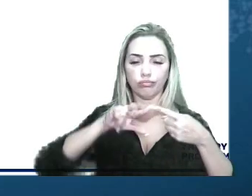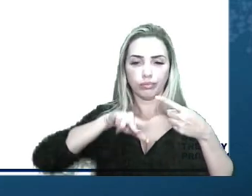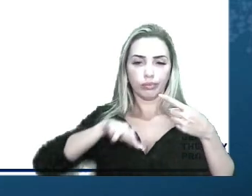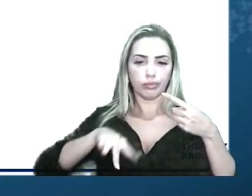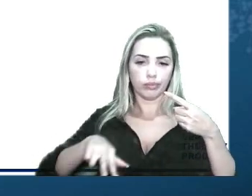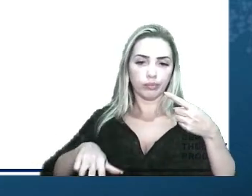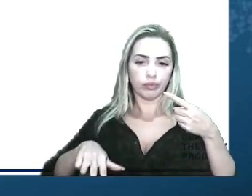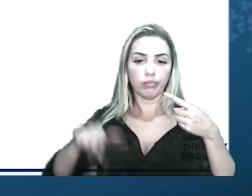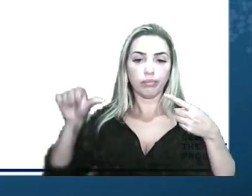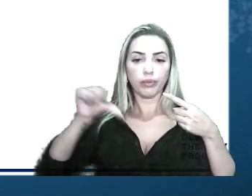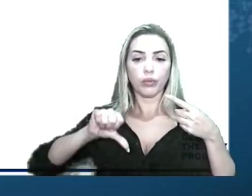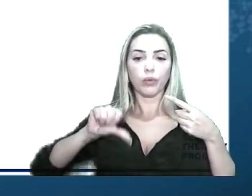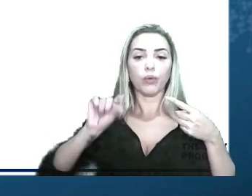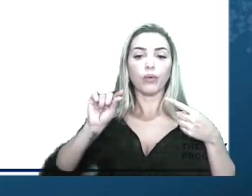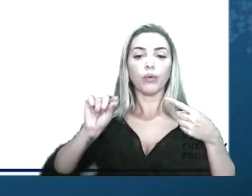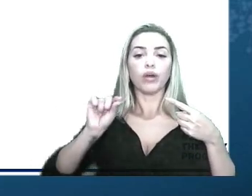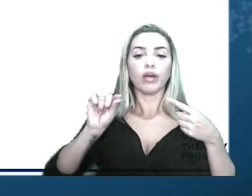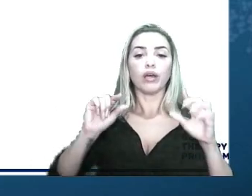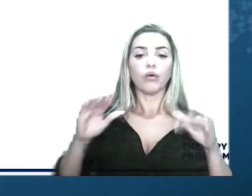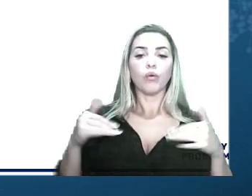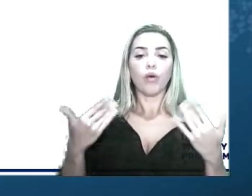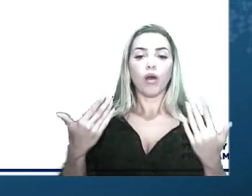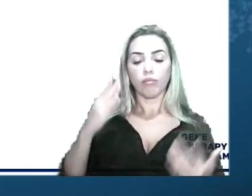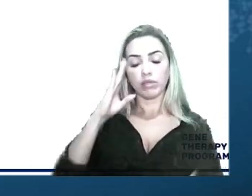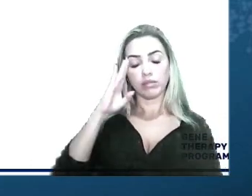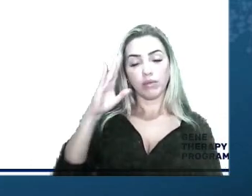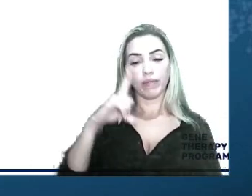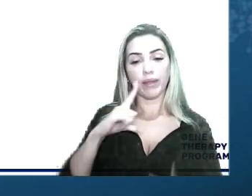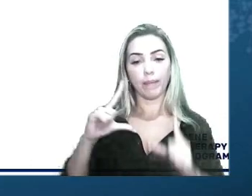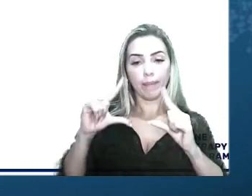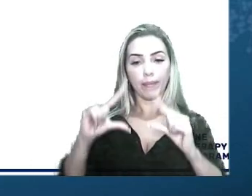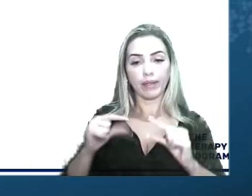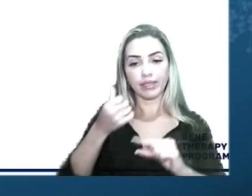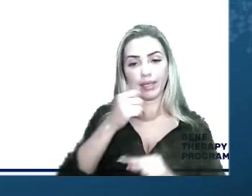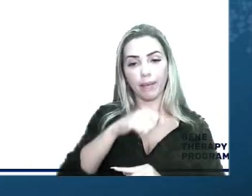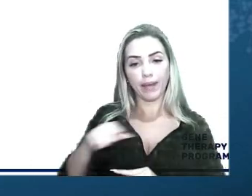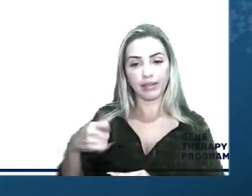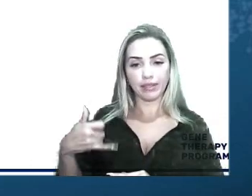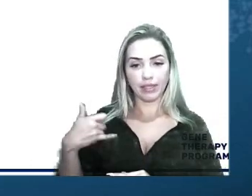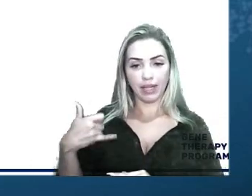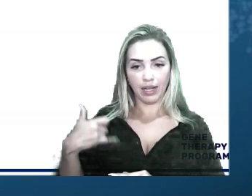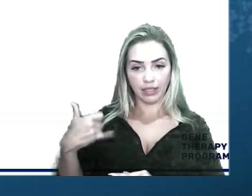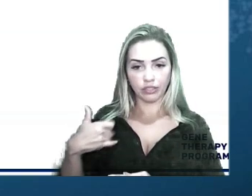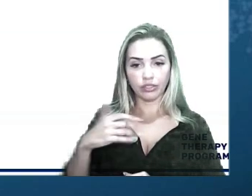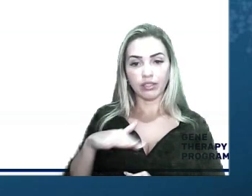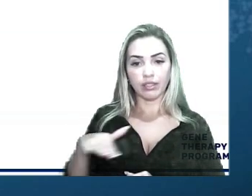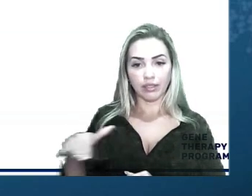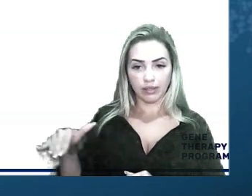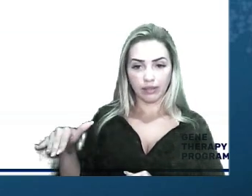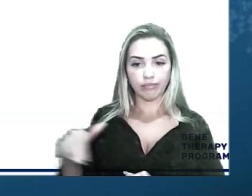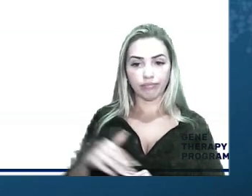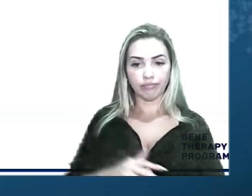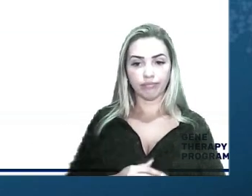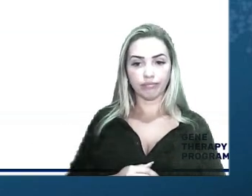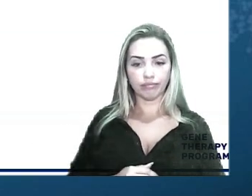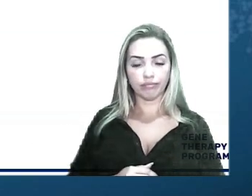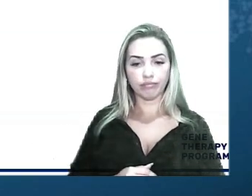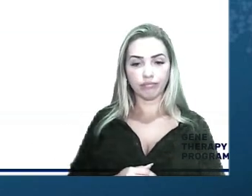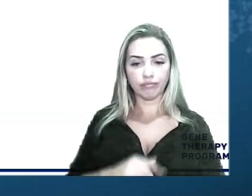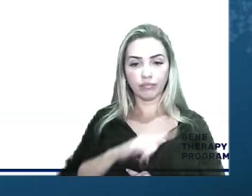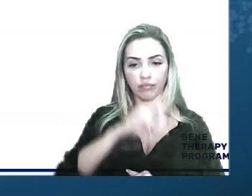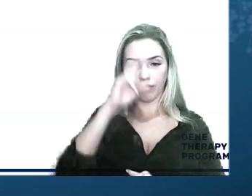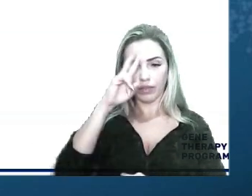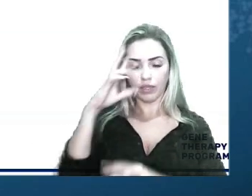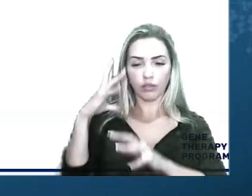pior é aquele em menos de 6 meses de idade, em crianças. O histórico